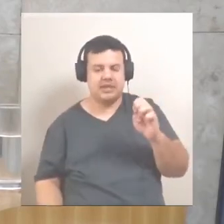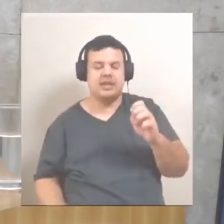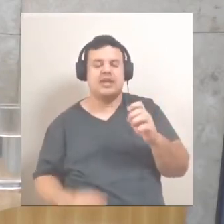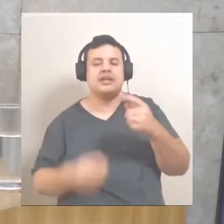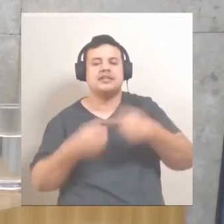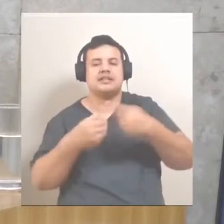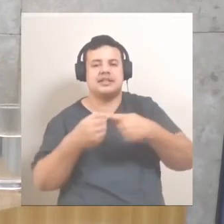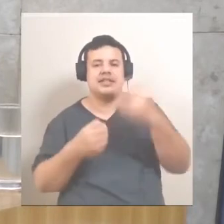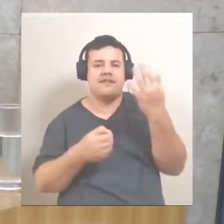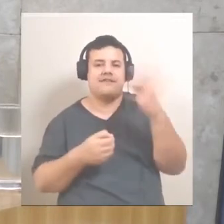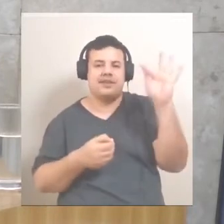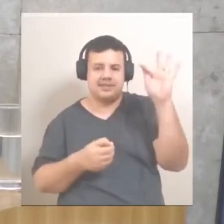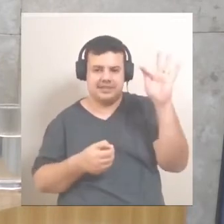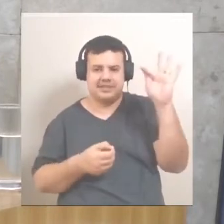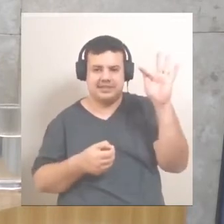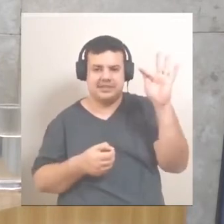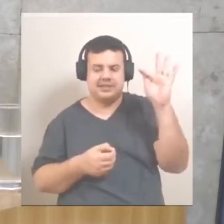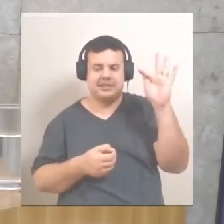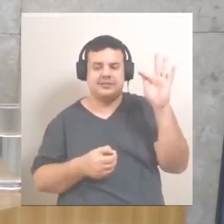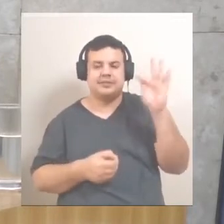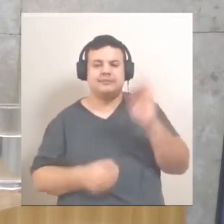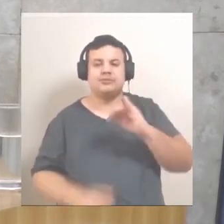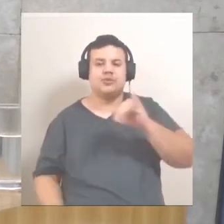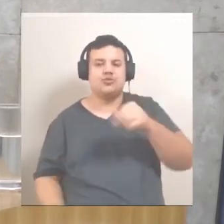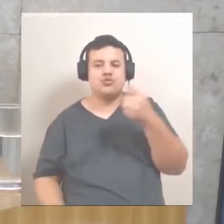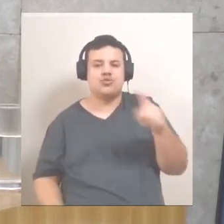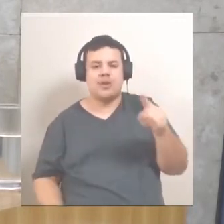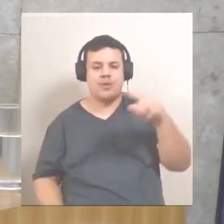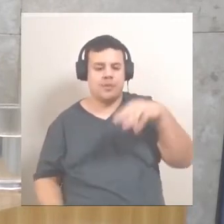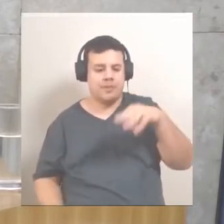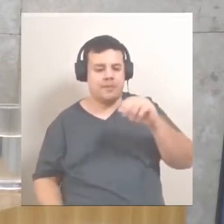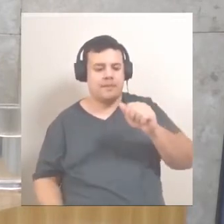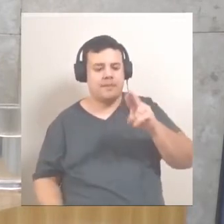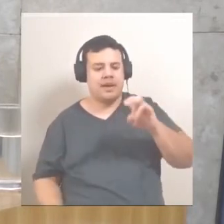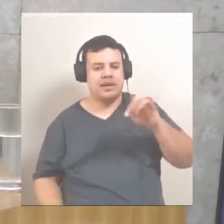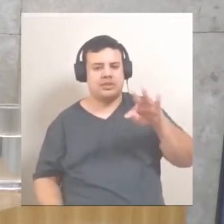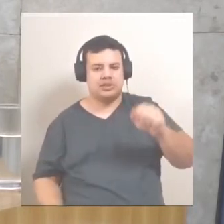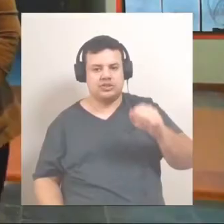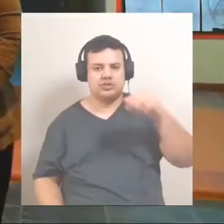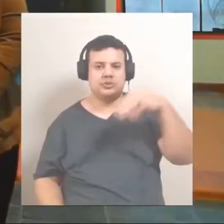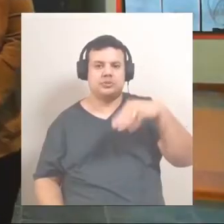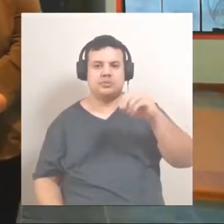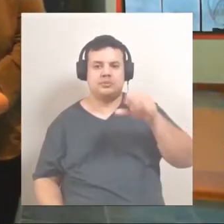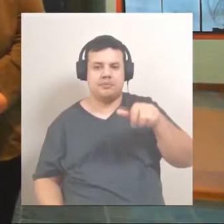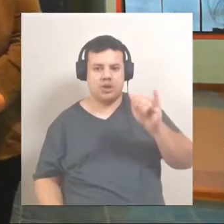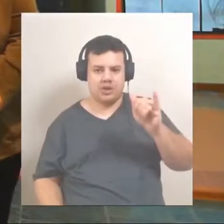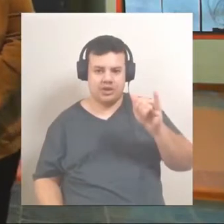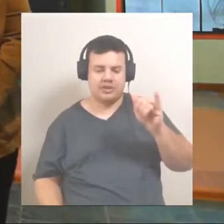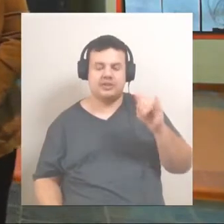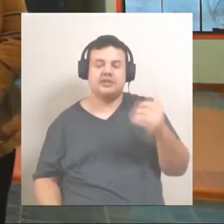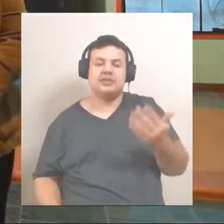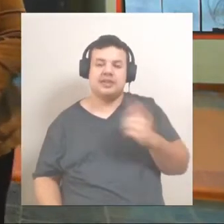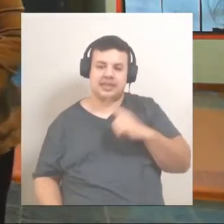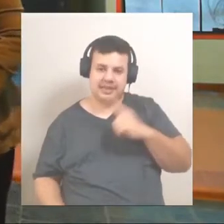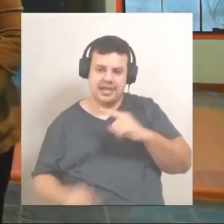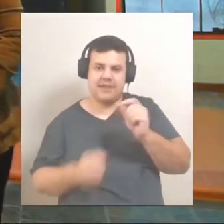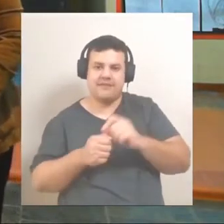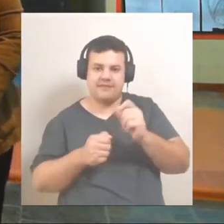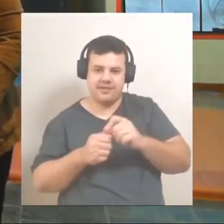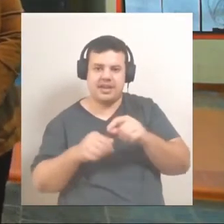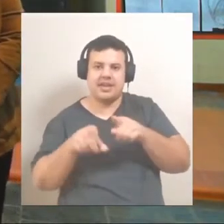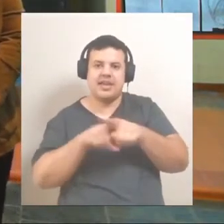João Martinho Moy. A obra teve início no segundo semestre do ano de 1941, quando chegaram as